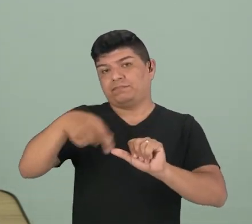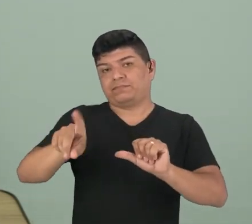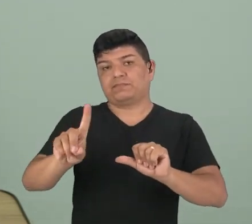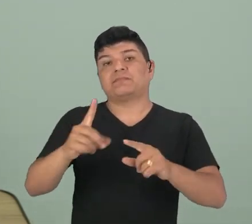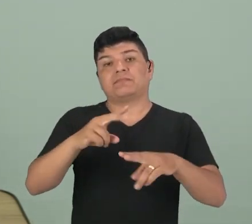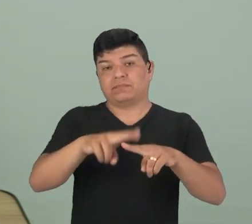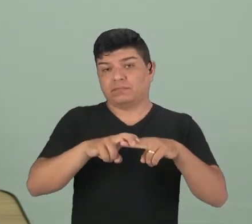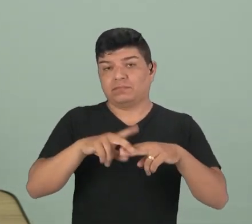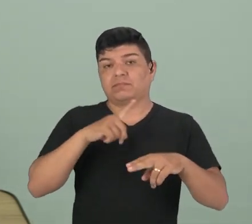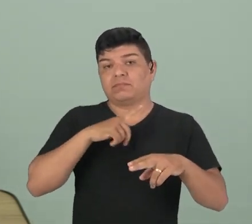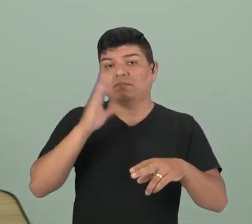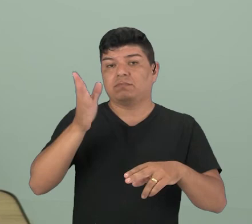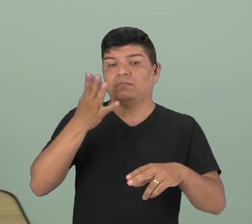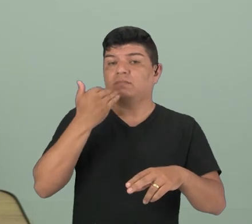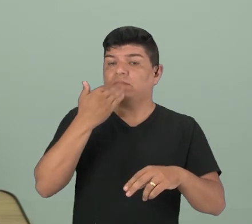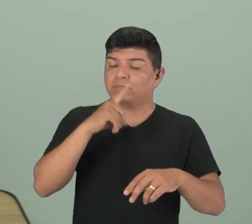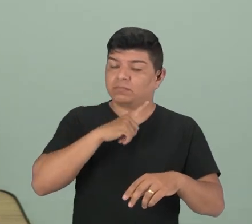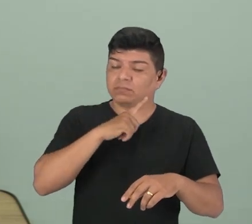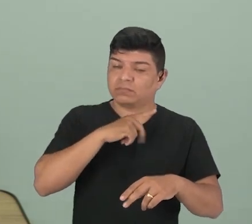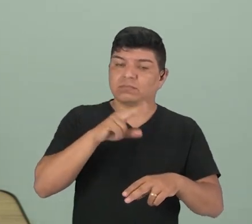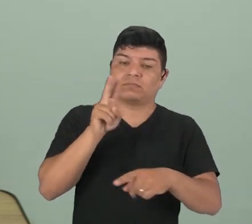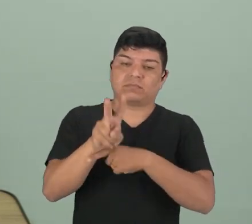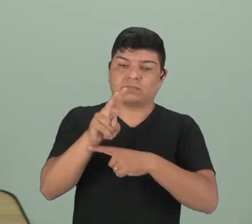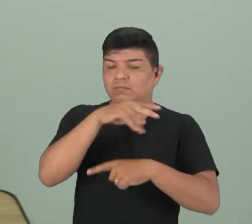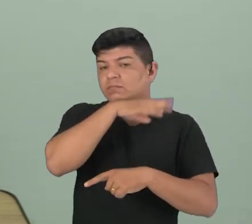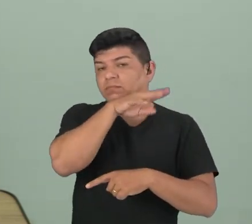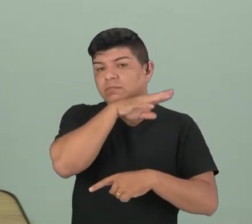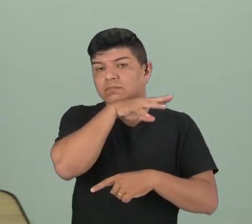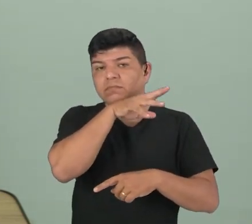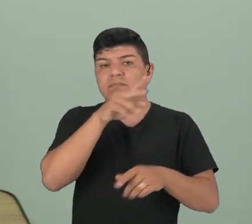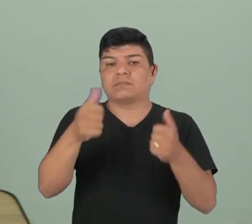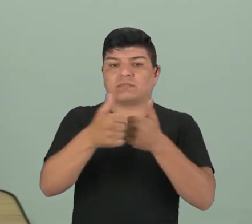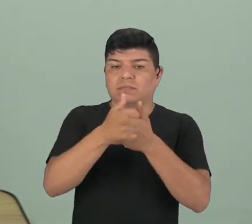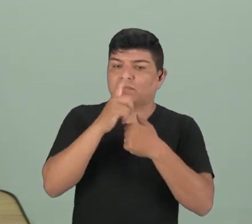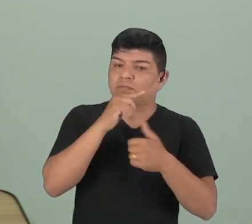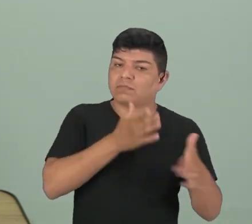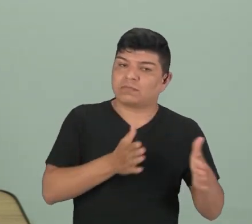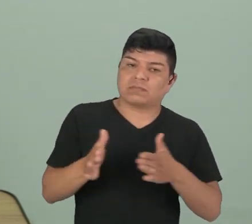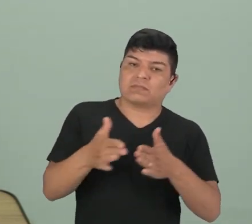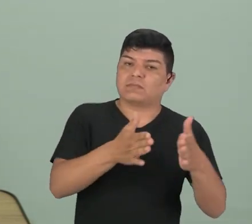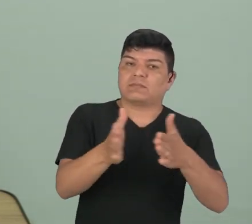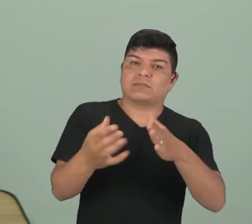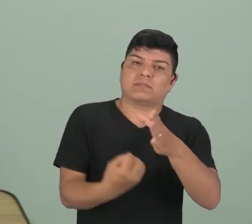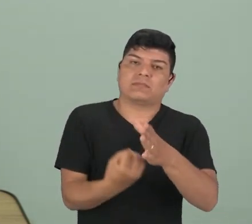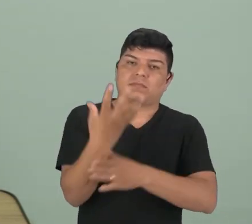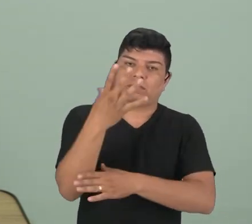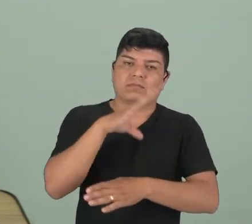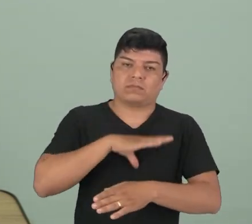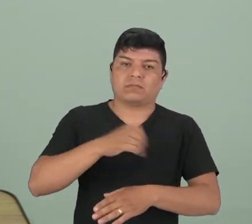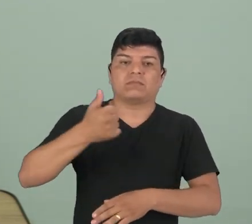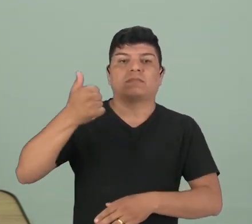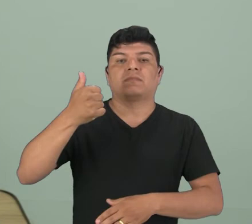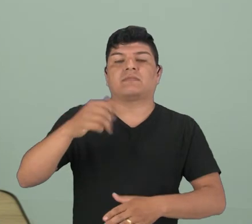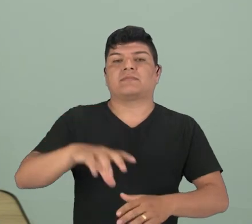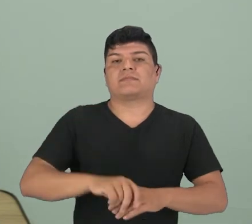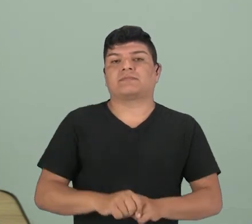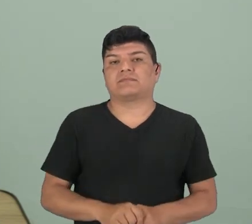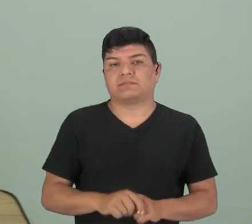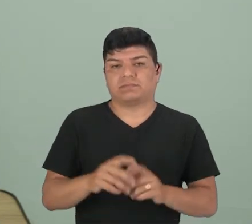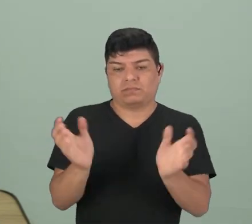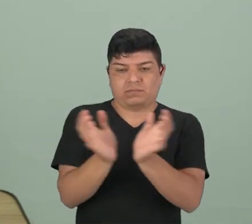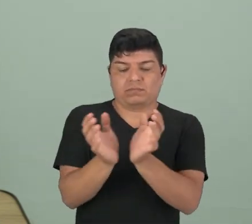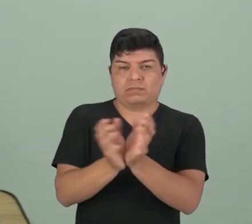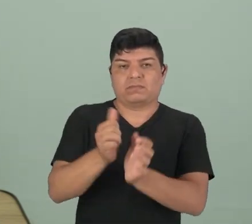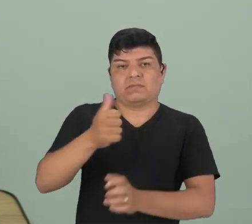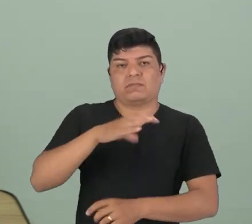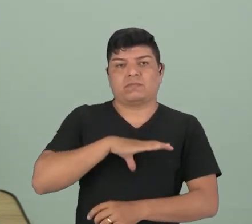mudando, né? Tinham já alimento, criavam animais, ficavam próximos dos rios, e aí foram surgindo os primeiros agrupamentos,